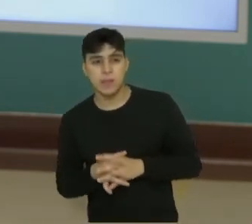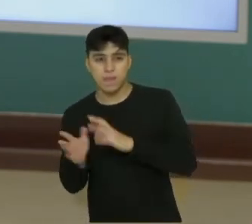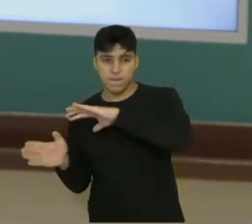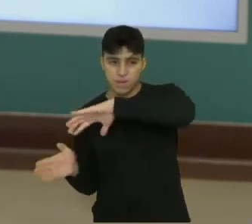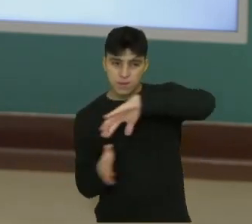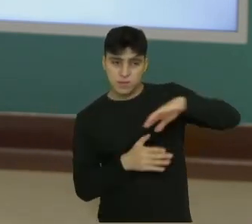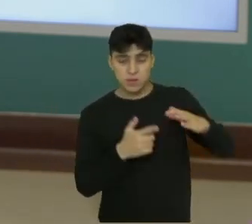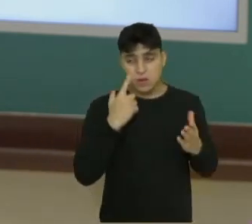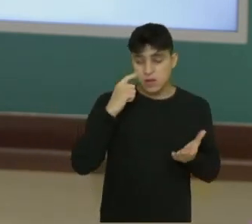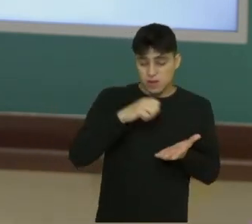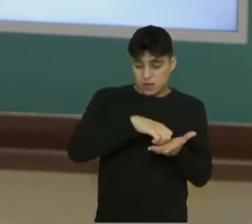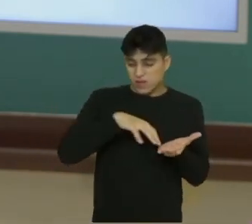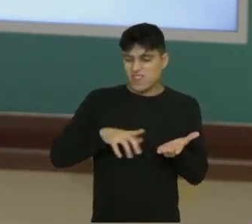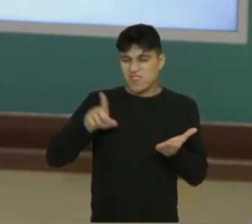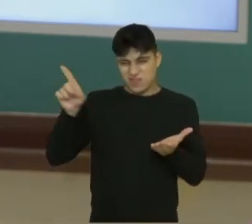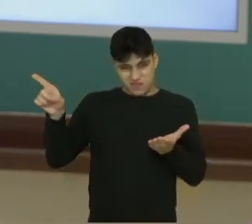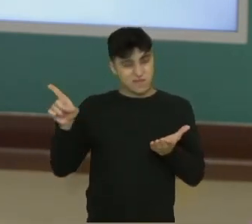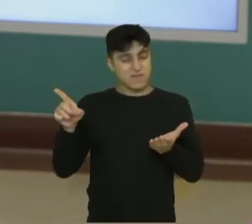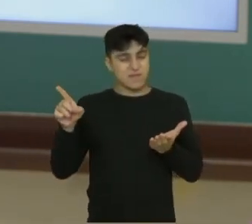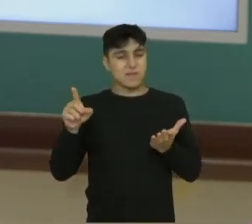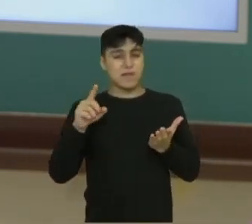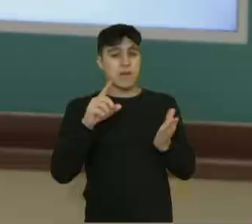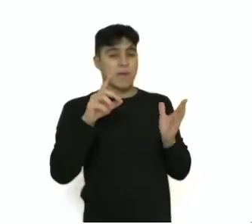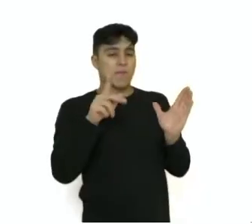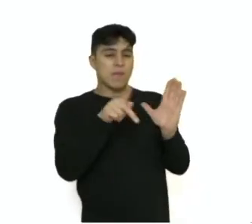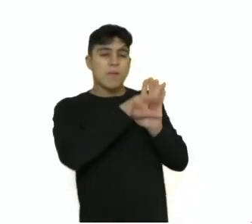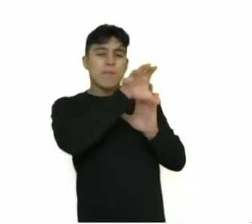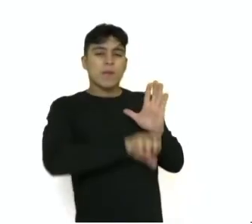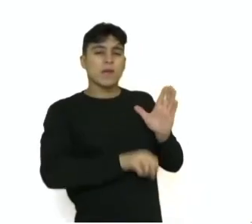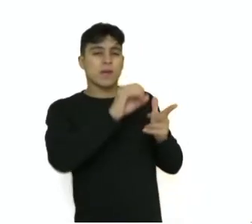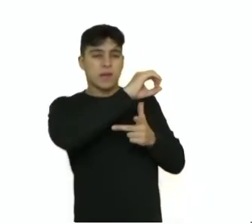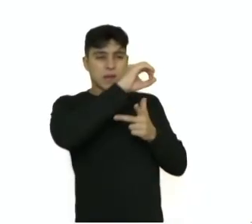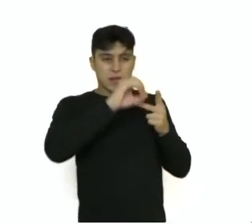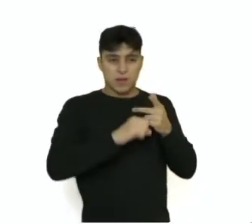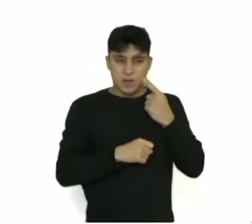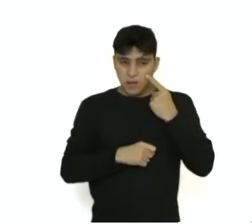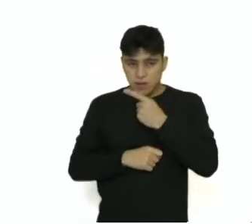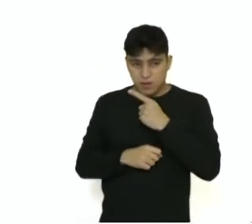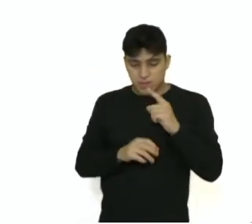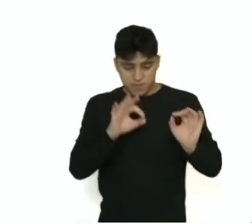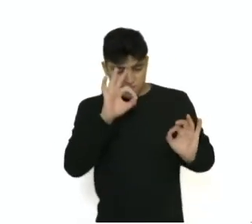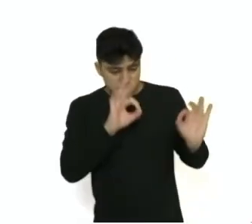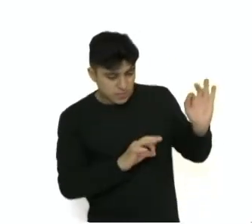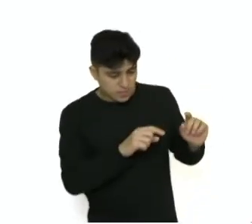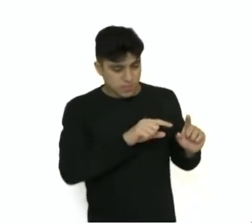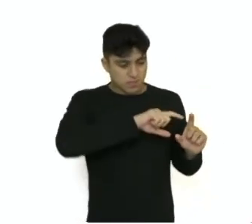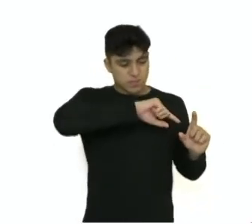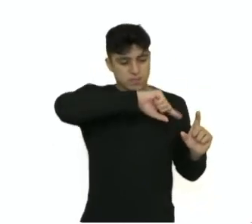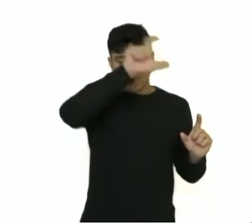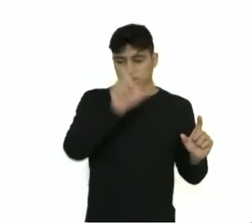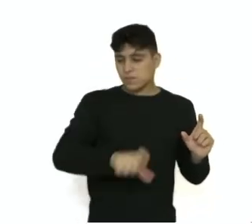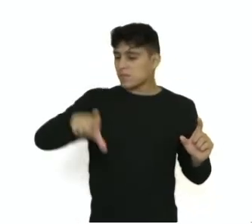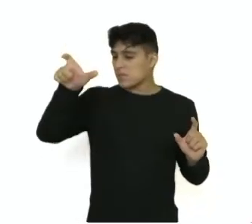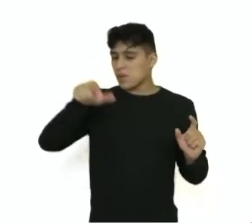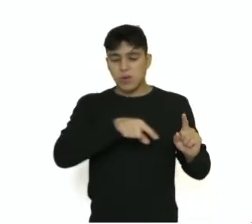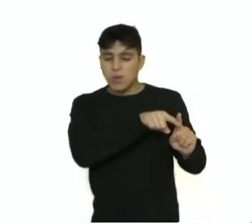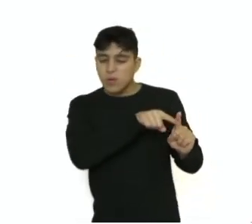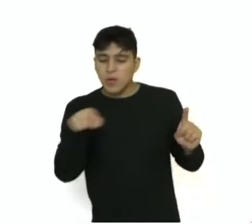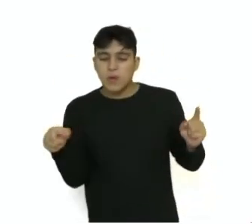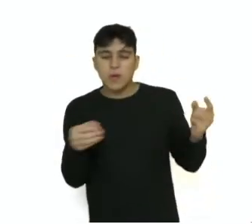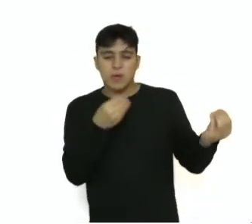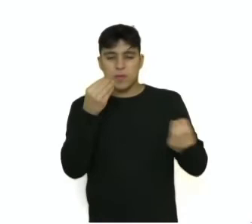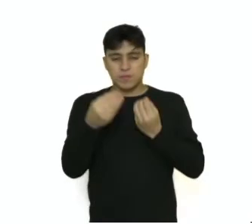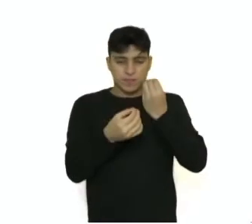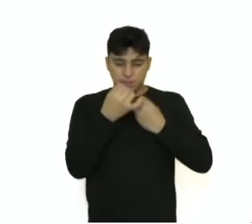exercício adaptado do Enem. Na figura a seguir está esquematizado um tipo de usina utilizado na geração de eletricidade. Analisando o